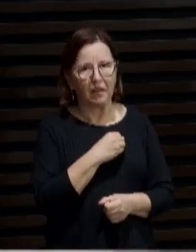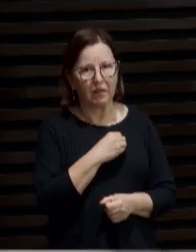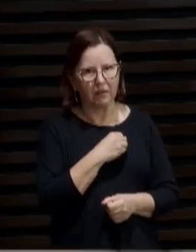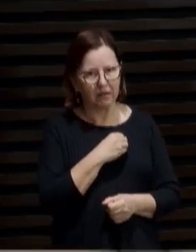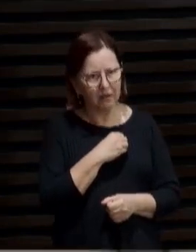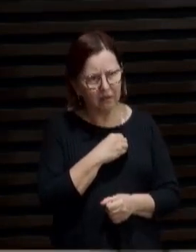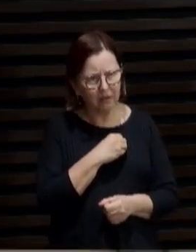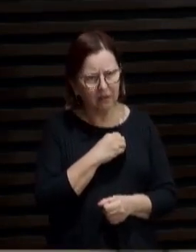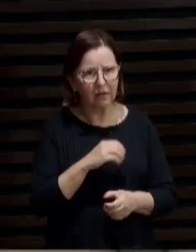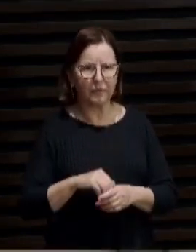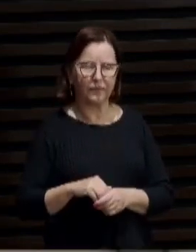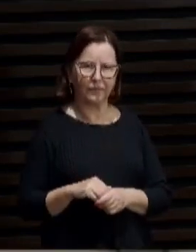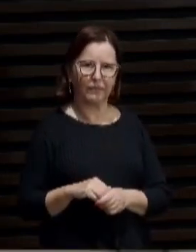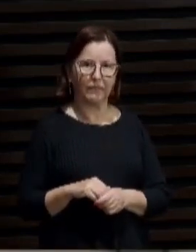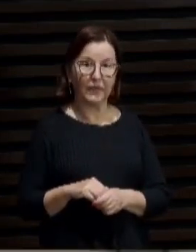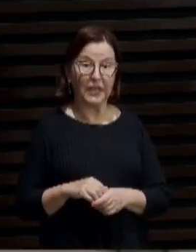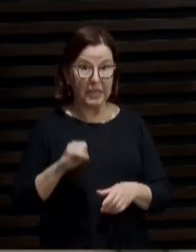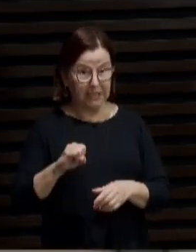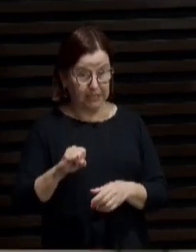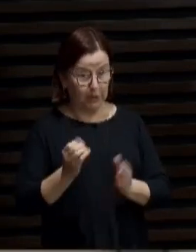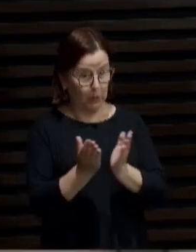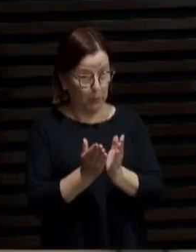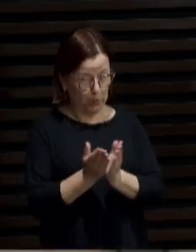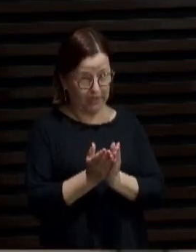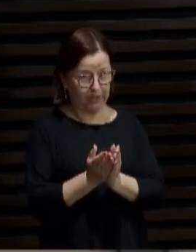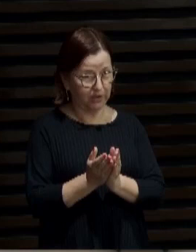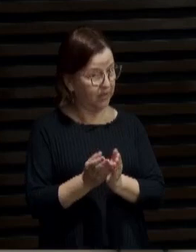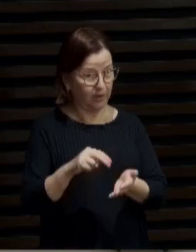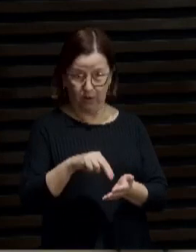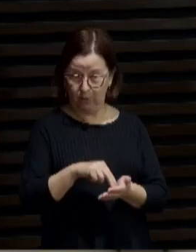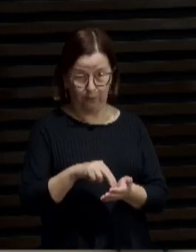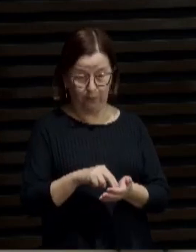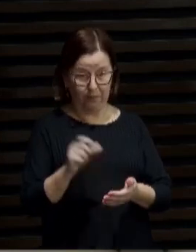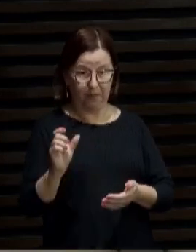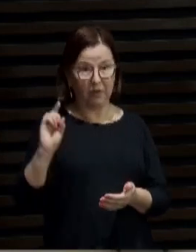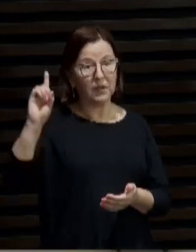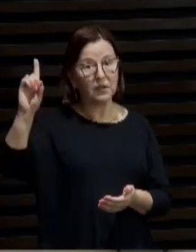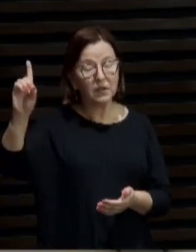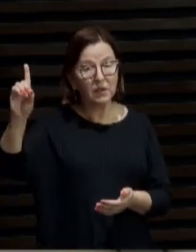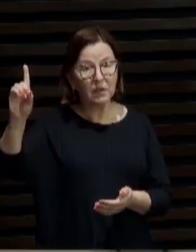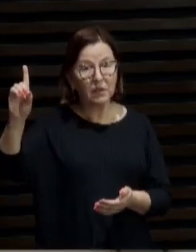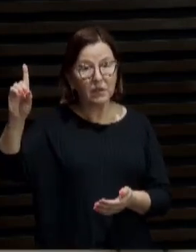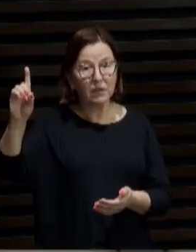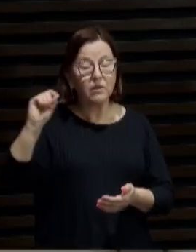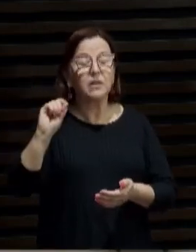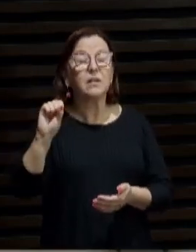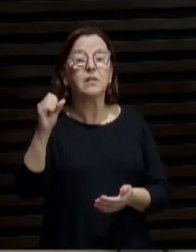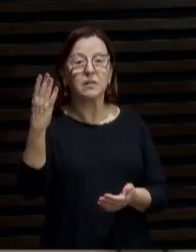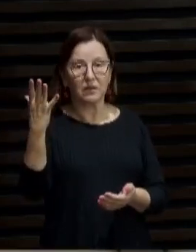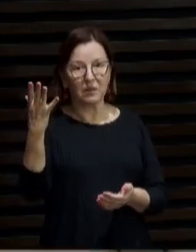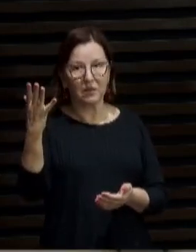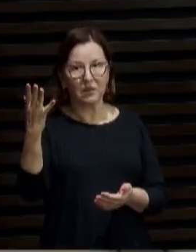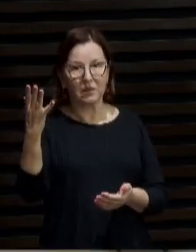E se o meu e o seu ouvido não estiver bem acurado, não estiver cheio da palavra de Deus, a hora que vem